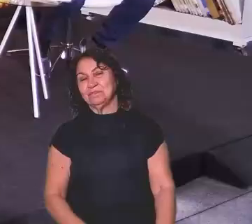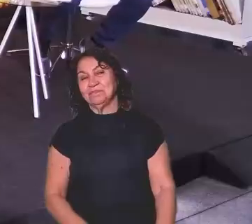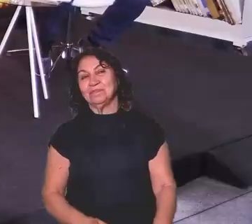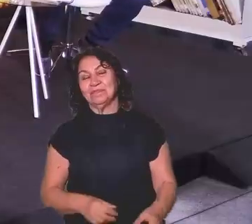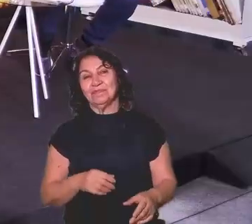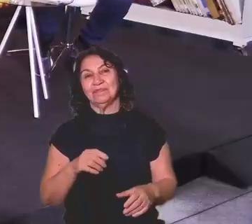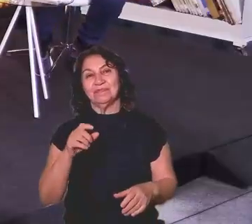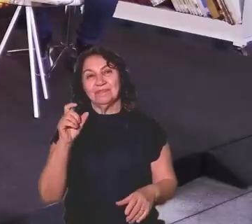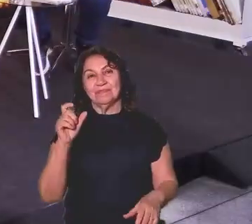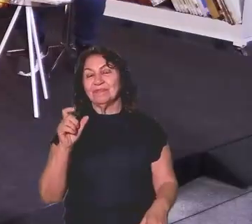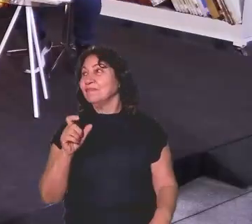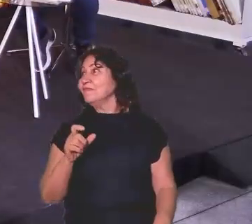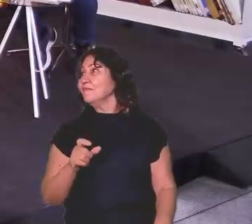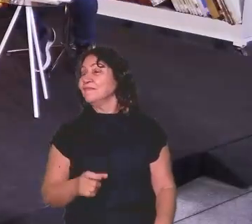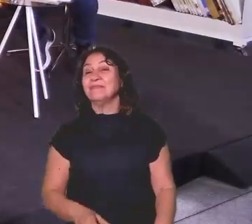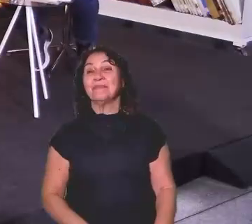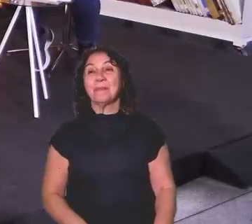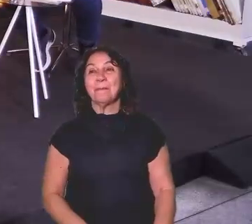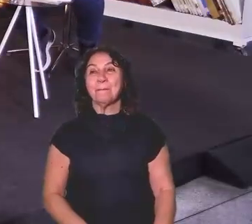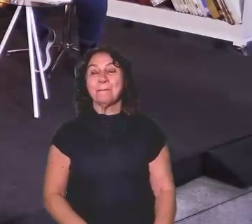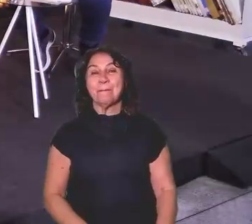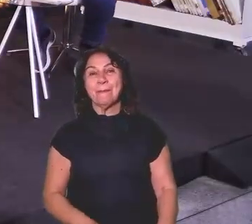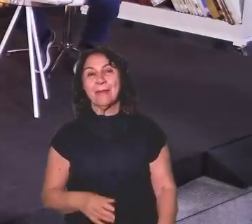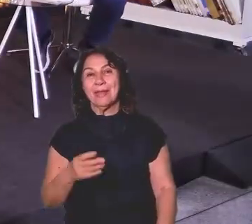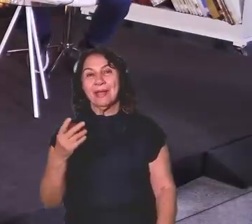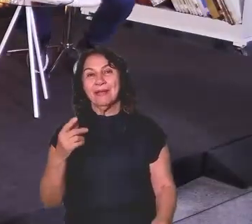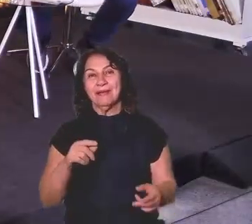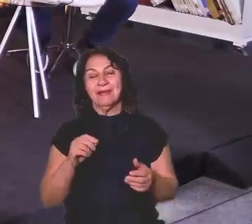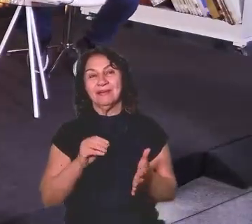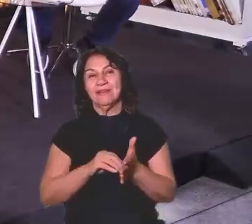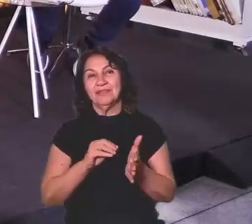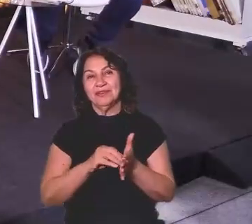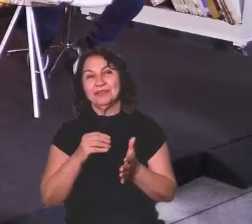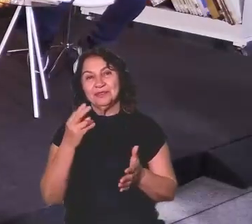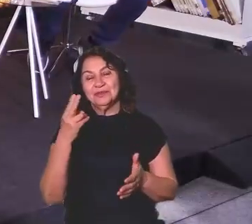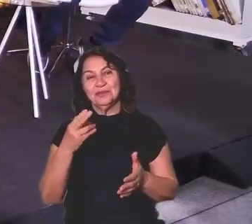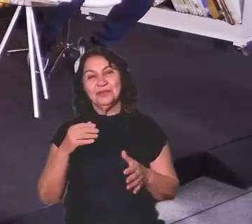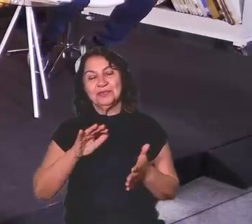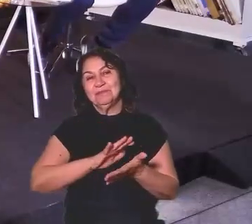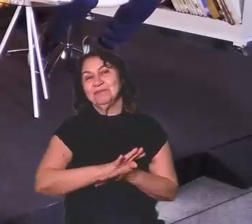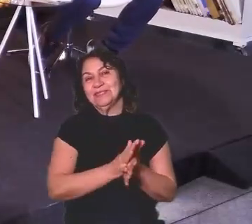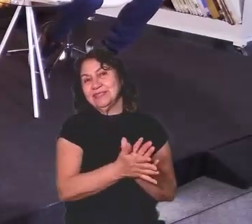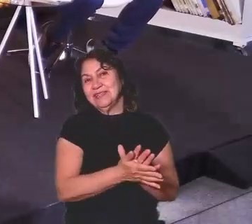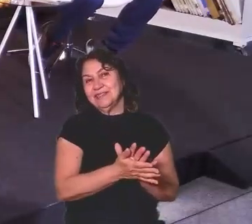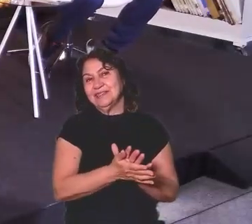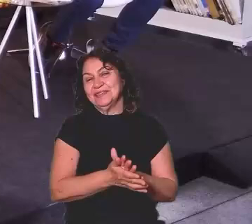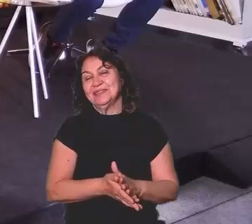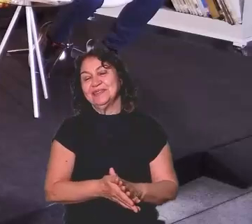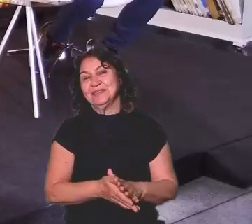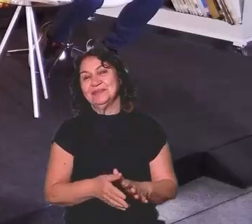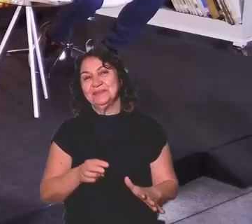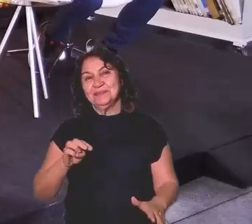1, 2, 3, 4, 5, 6, 7, 8, mais 2, qual que foi a outra? Massacre,